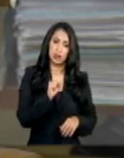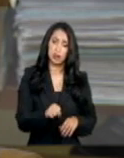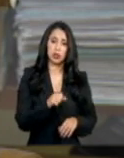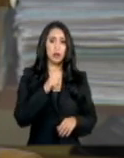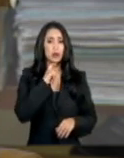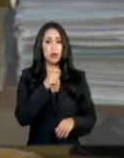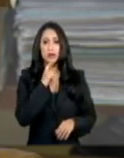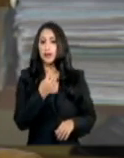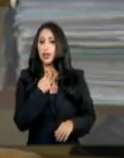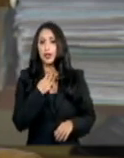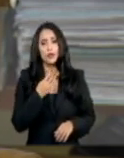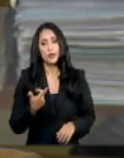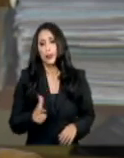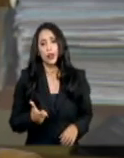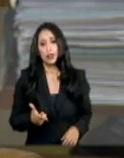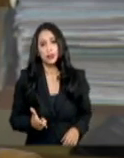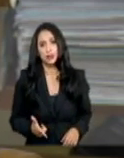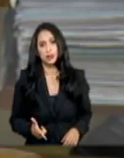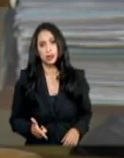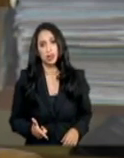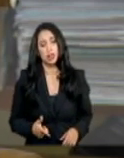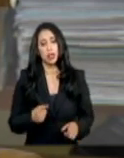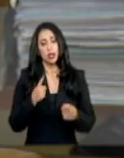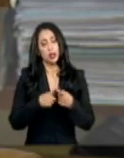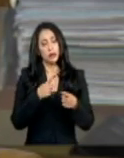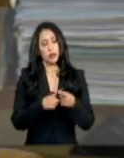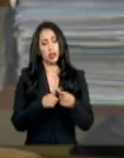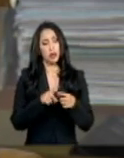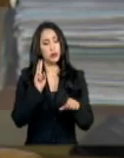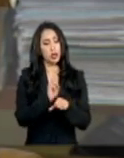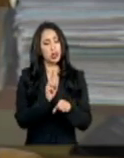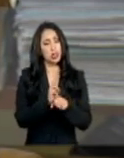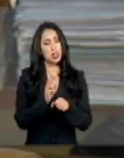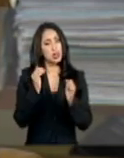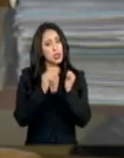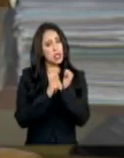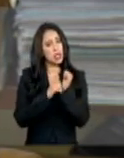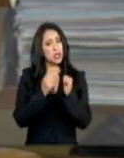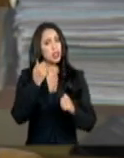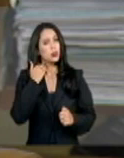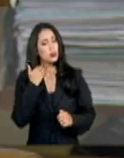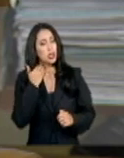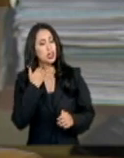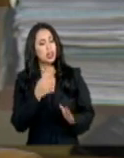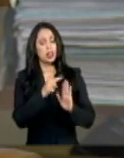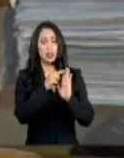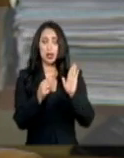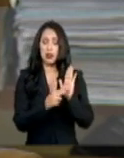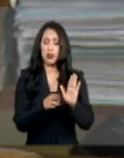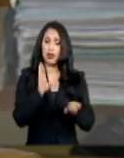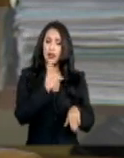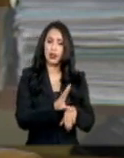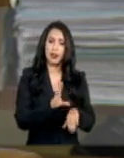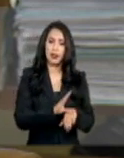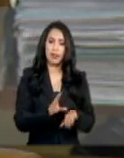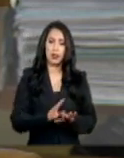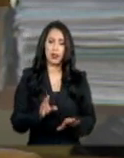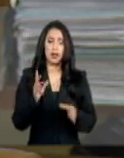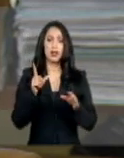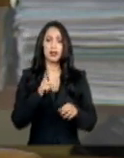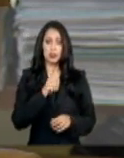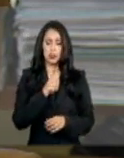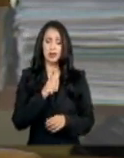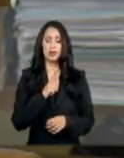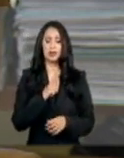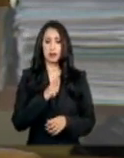existem quanto à proteção do sigilo bancário como decorrência das novas da lei magna efetivamente às